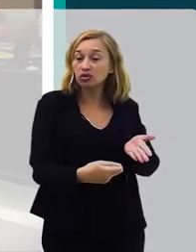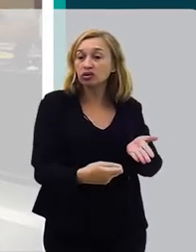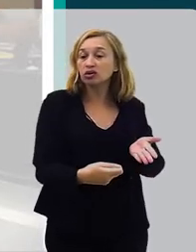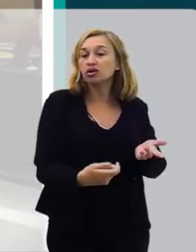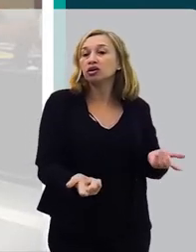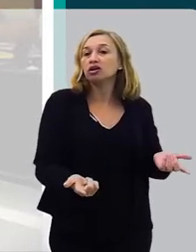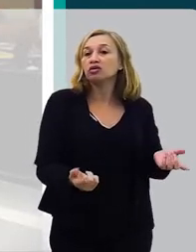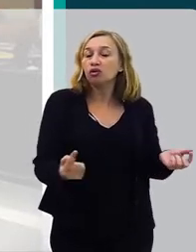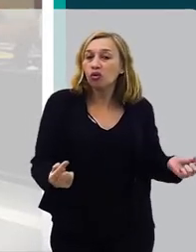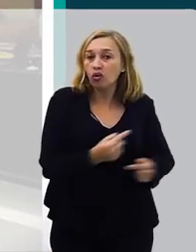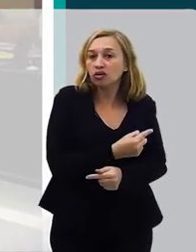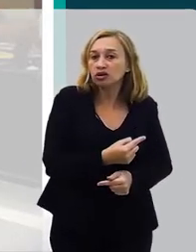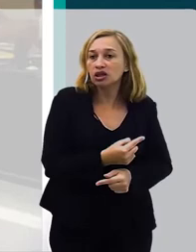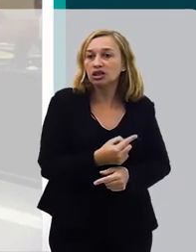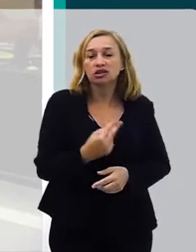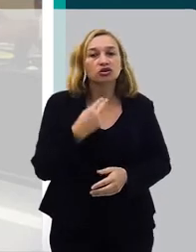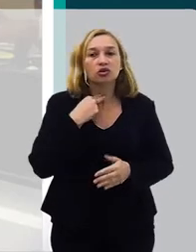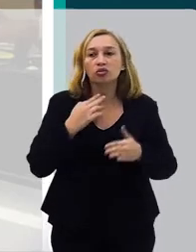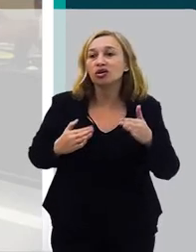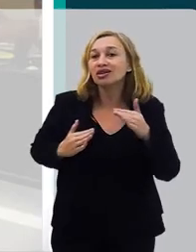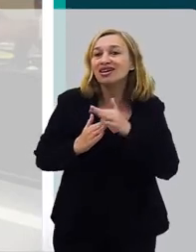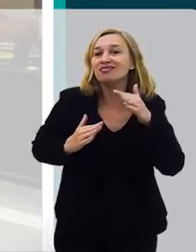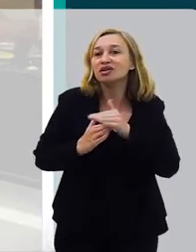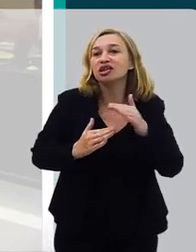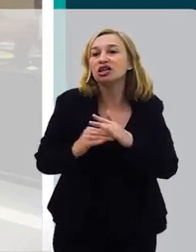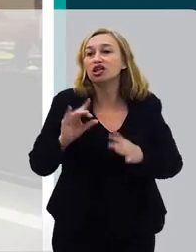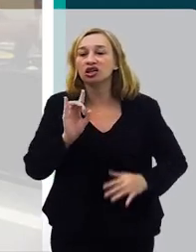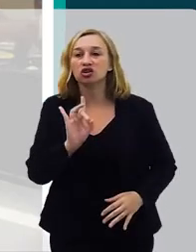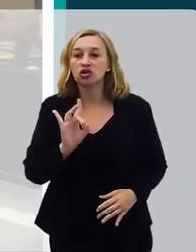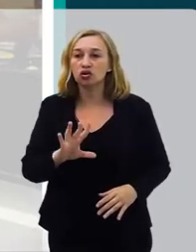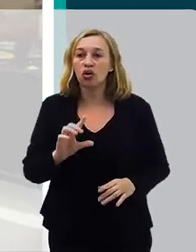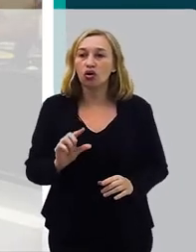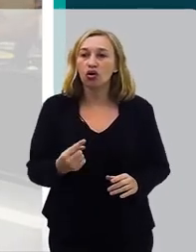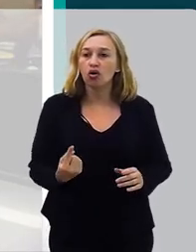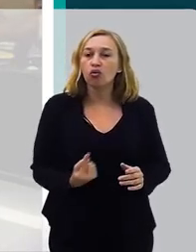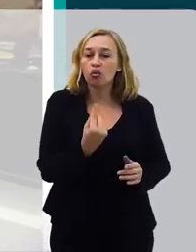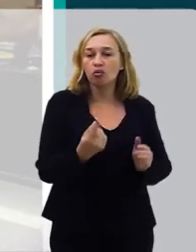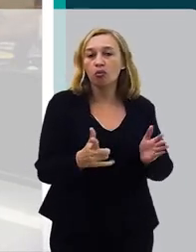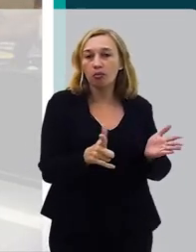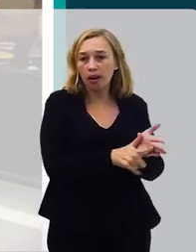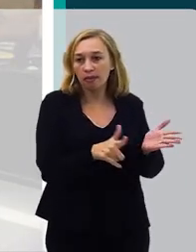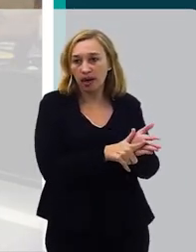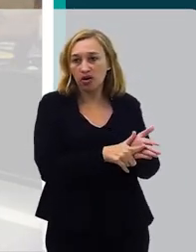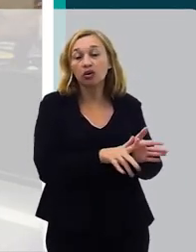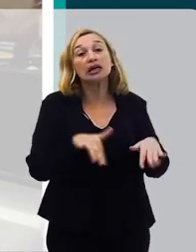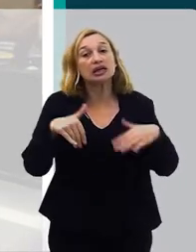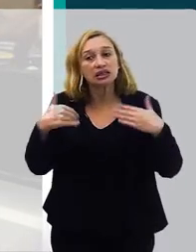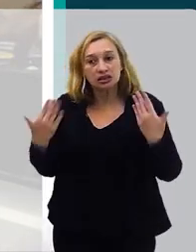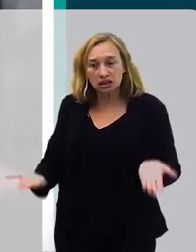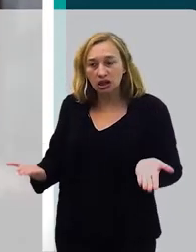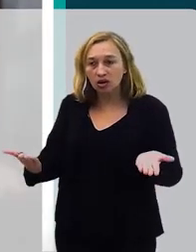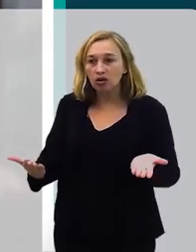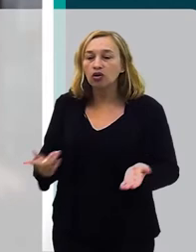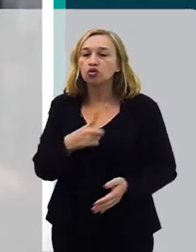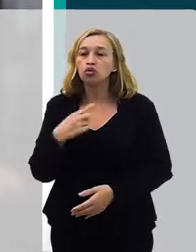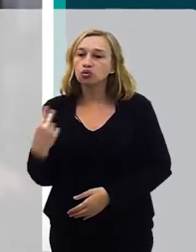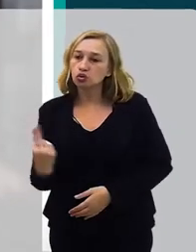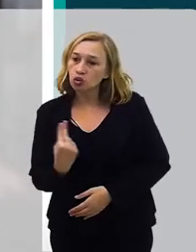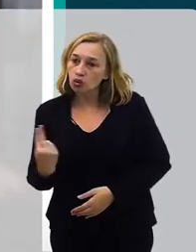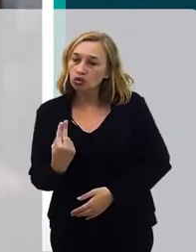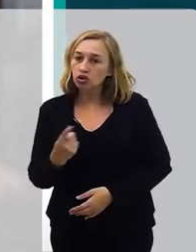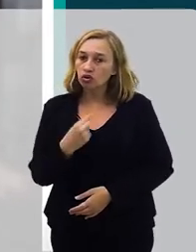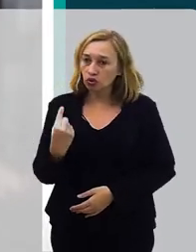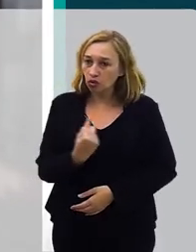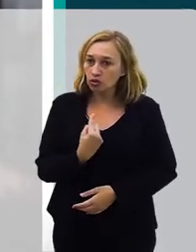a gente não pode ser limitados a apenas um pedaço de papel. Então, o nosso